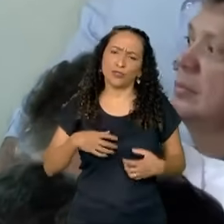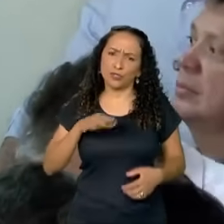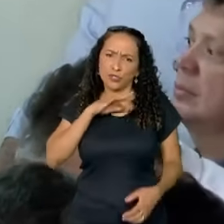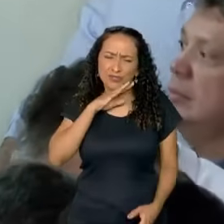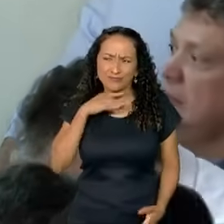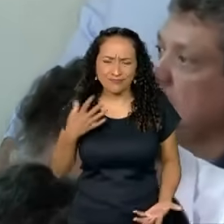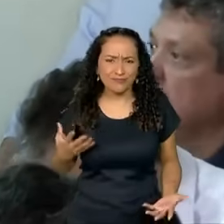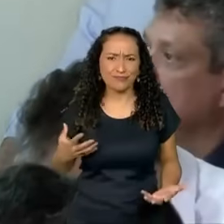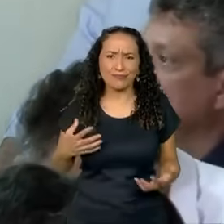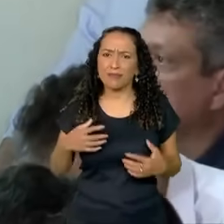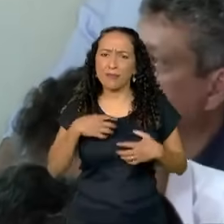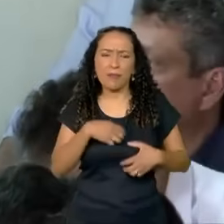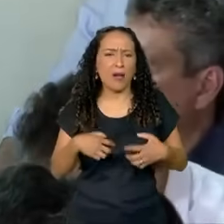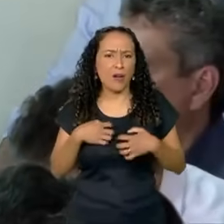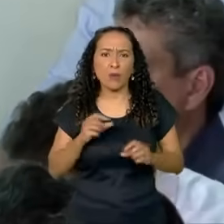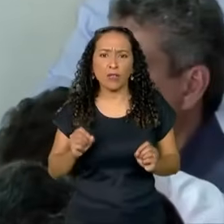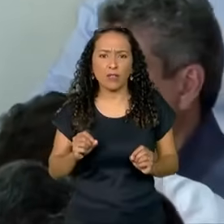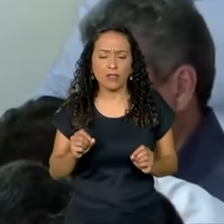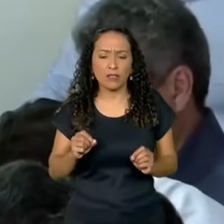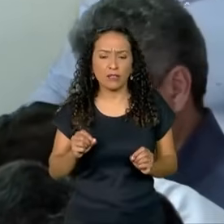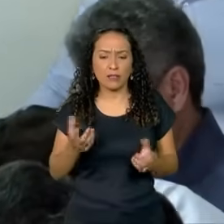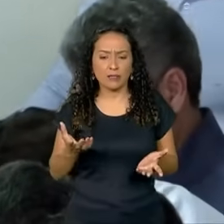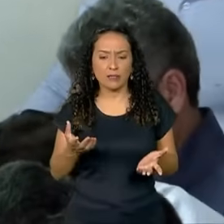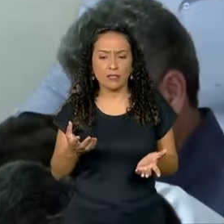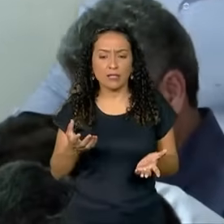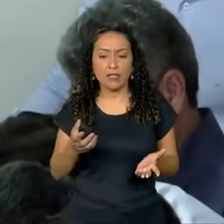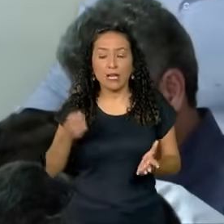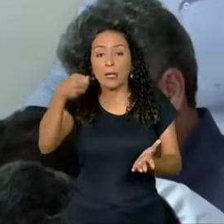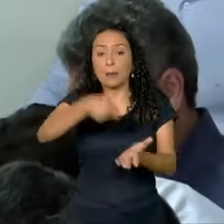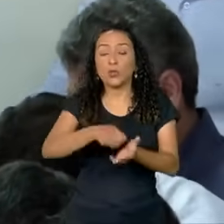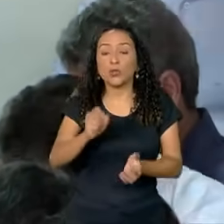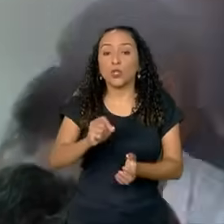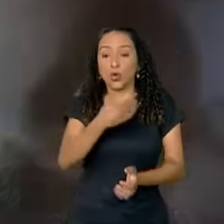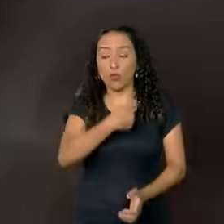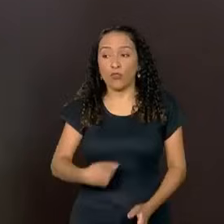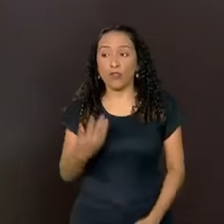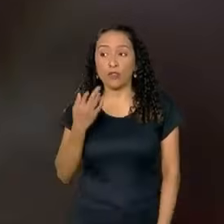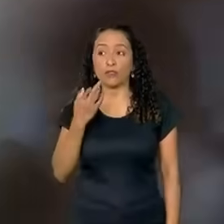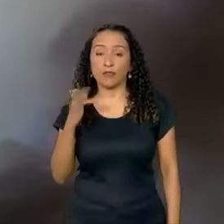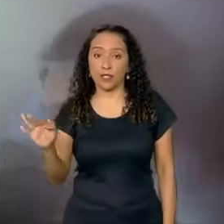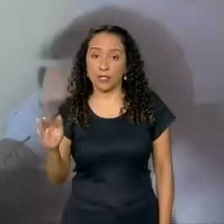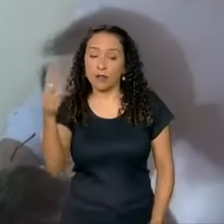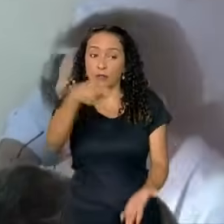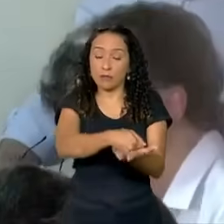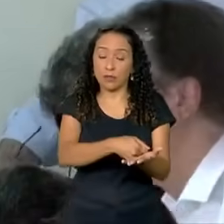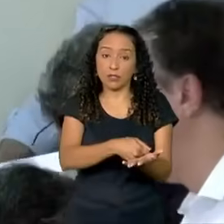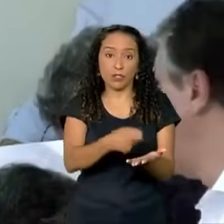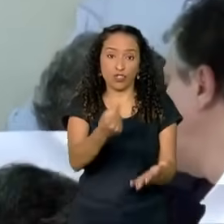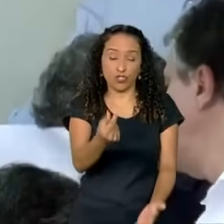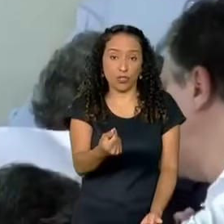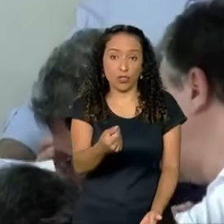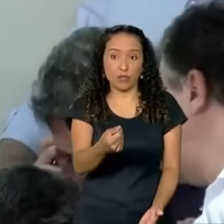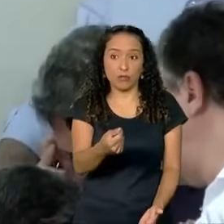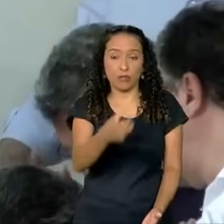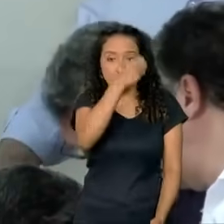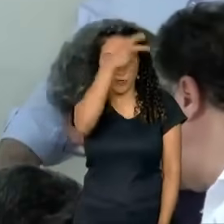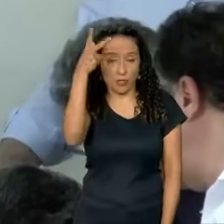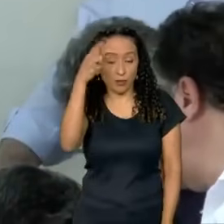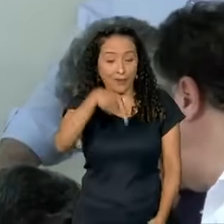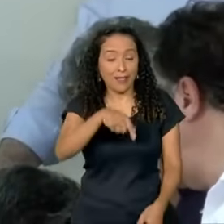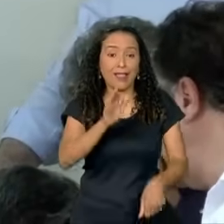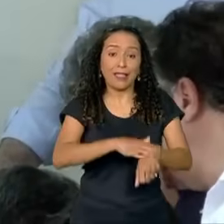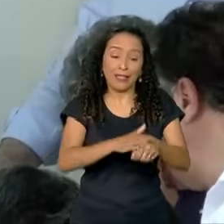mal. Mas quem bota é o governo federal, bota o dinheiro para a prefeitura tem que ter um tempo para comprar aquilo,